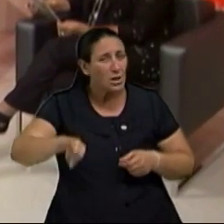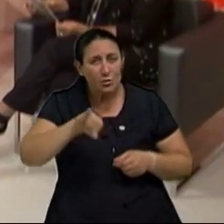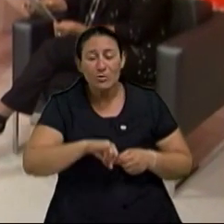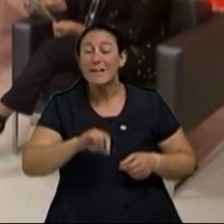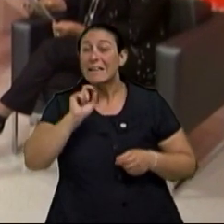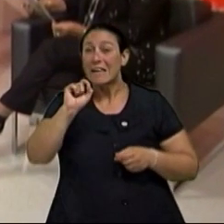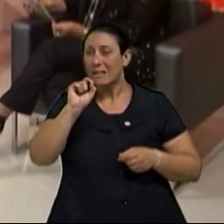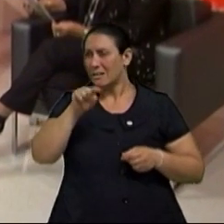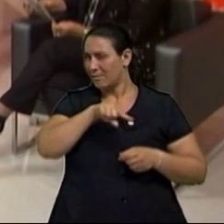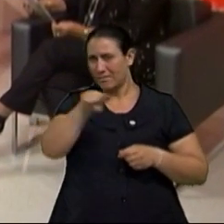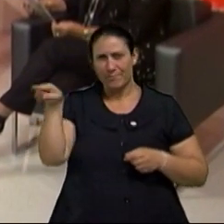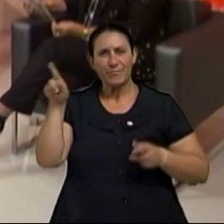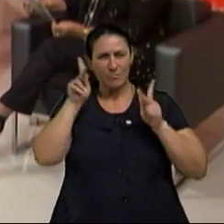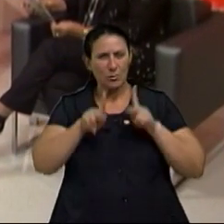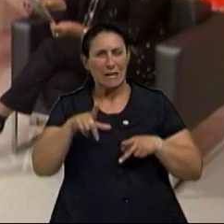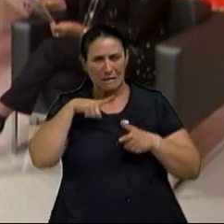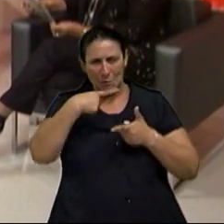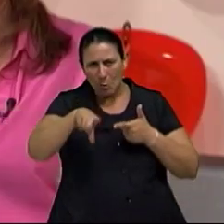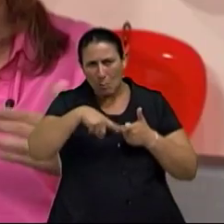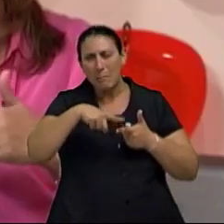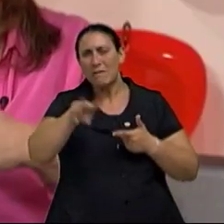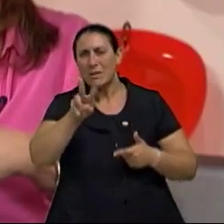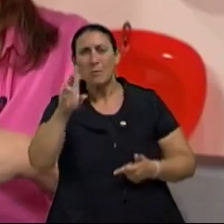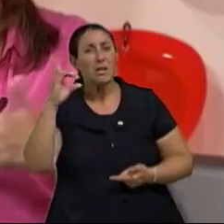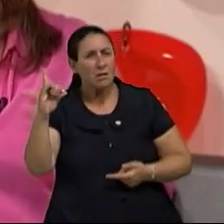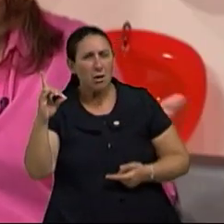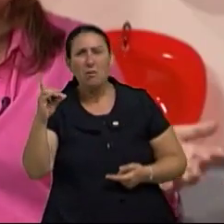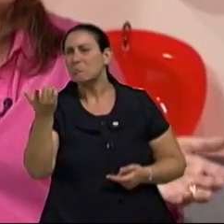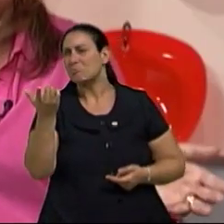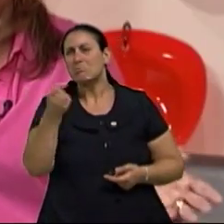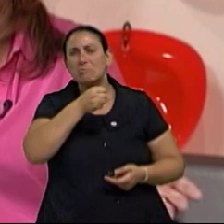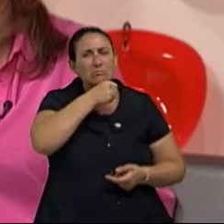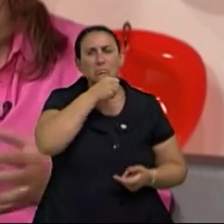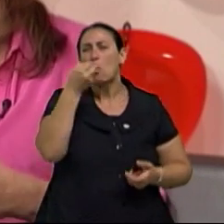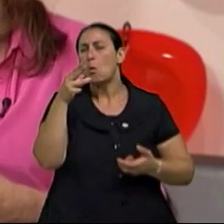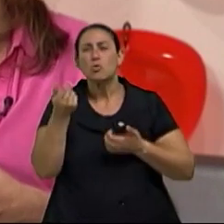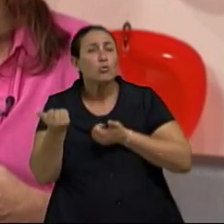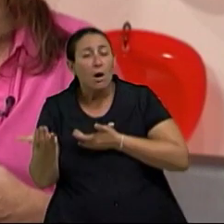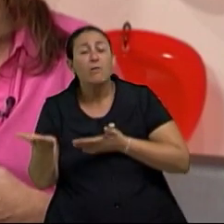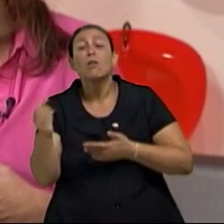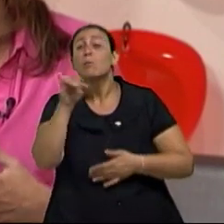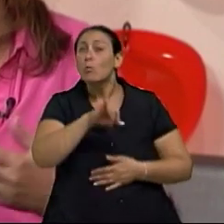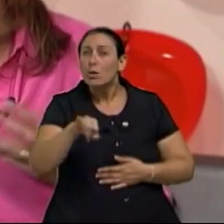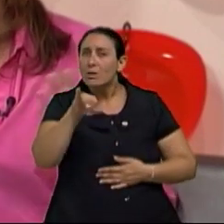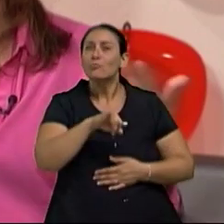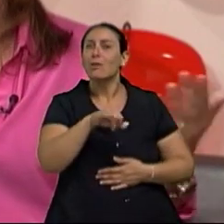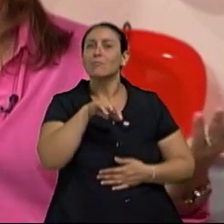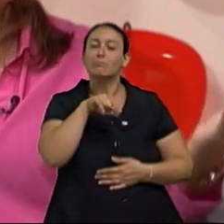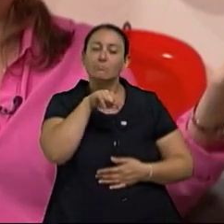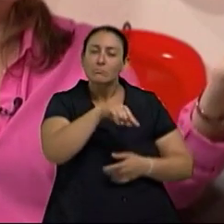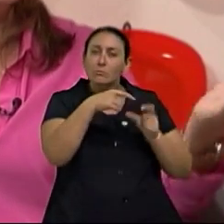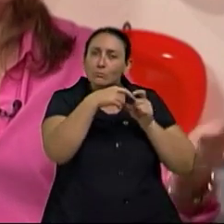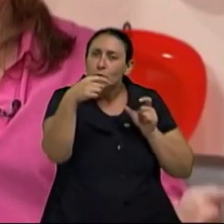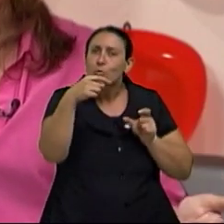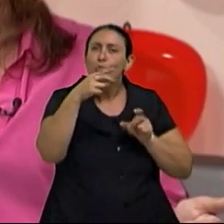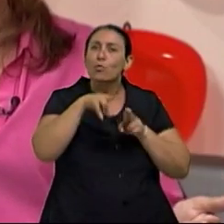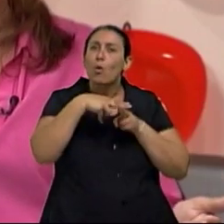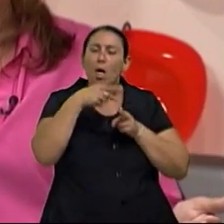quem está com deficiência de vitamina D ou de cálcio, pode ser o idoso, pode ser o jovem. Mas claro, claro. É, chocolate